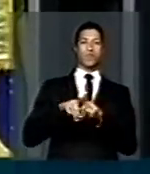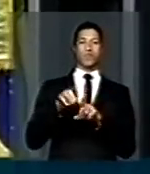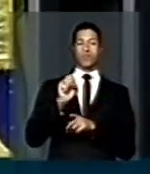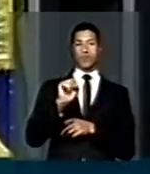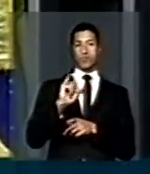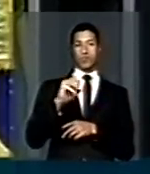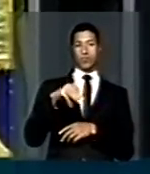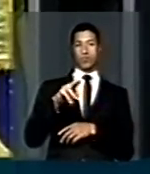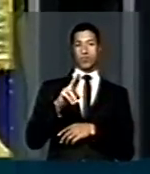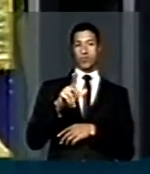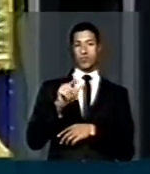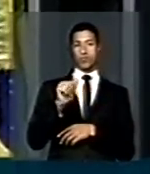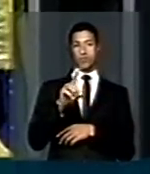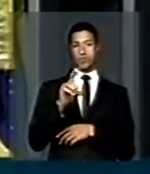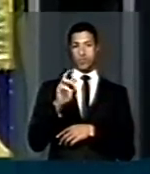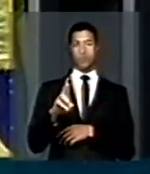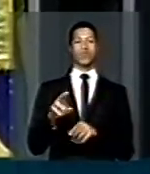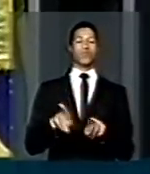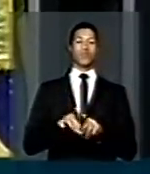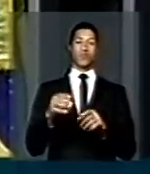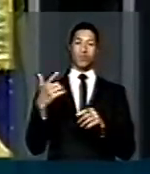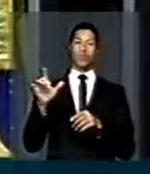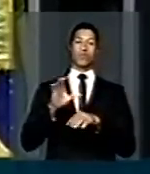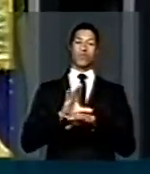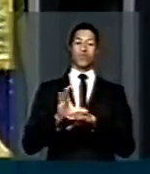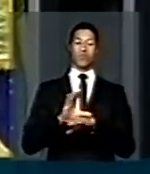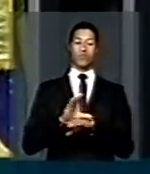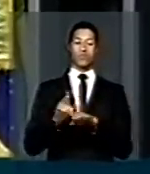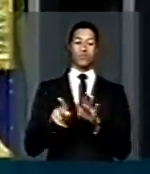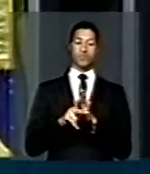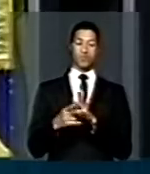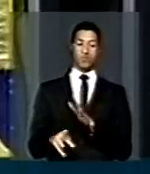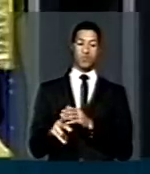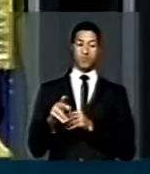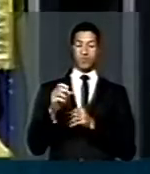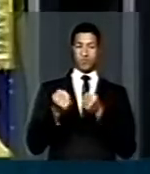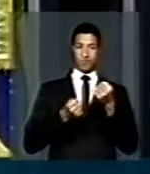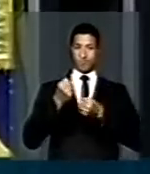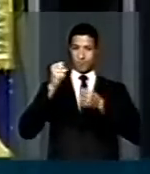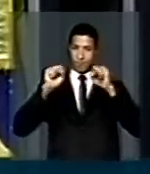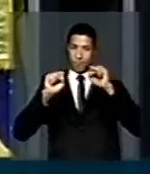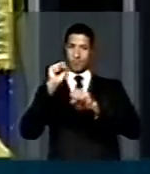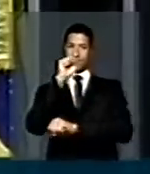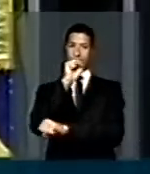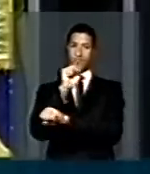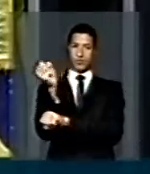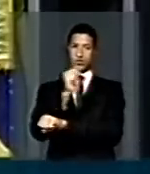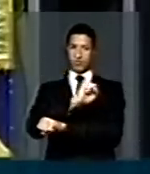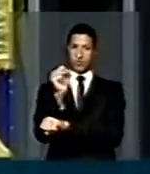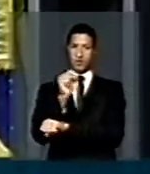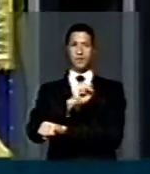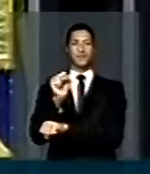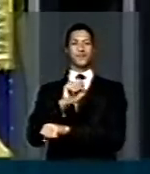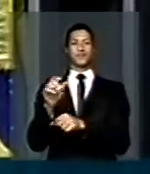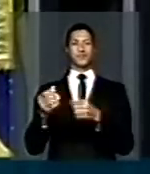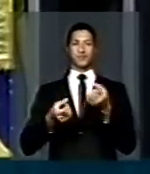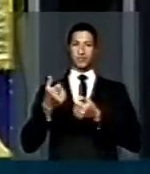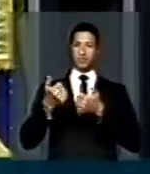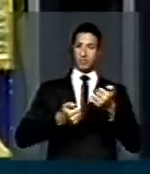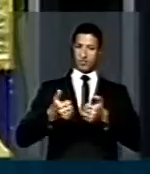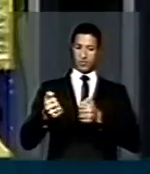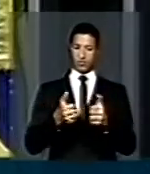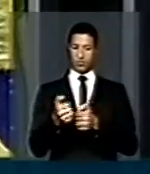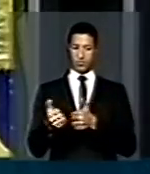necessidade dele ter que fazer um curo simulação de direção num